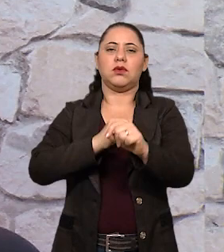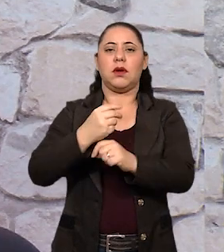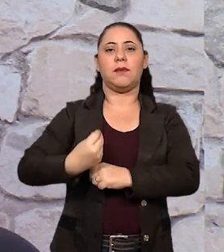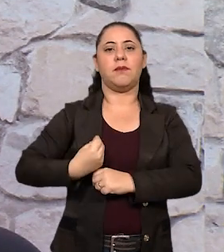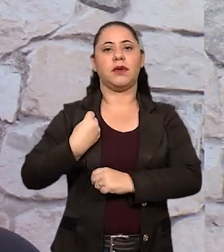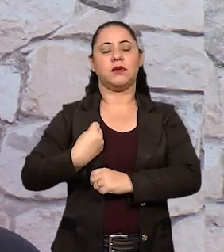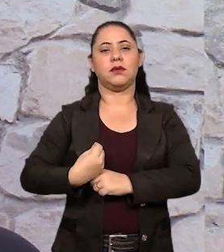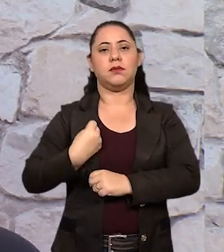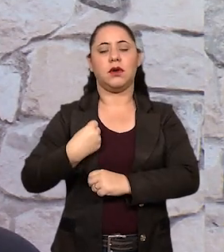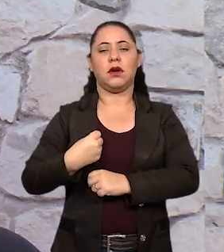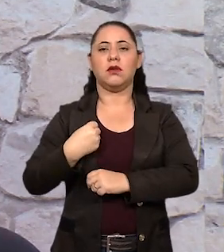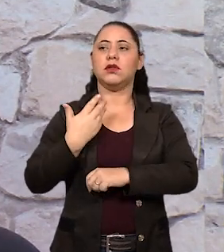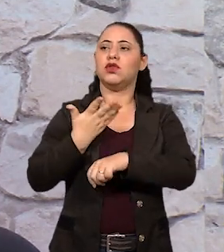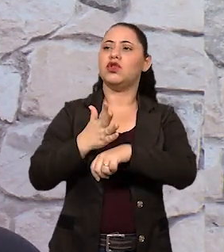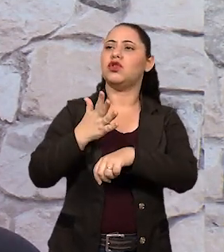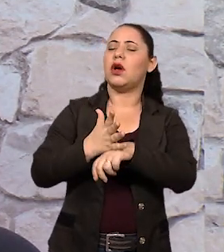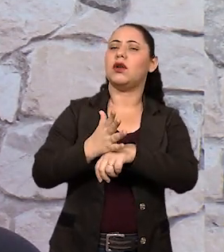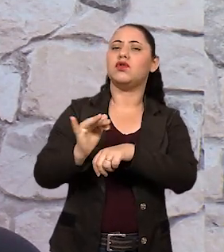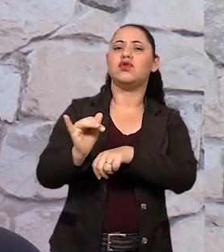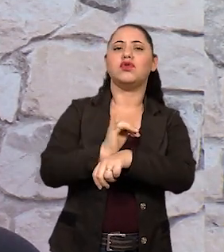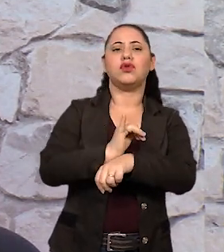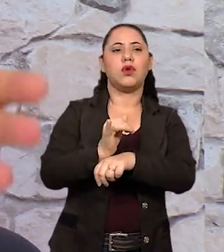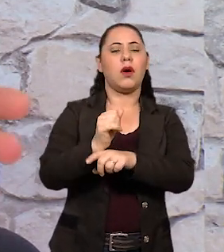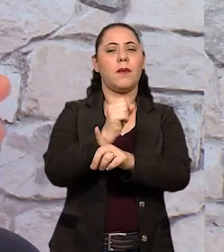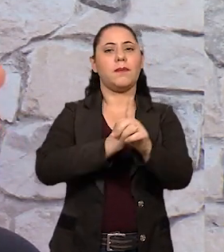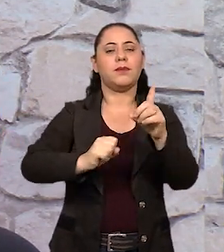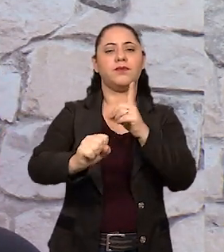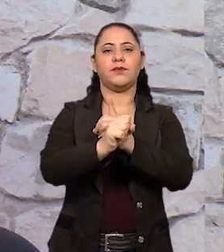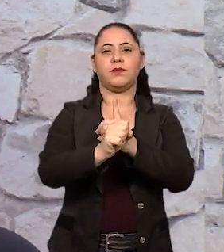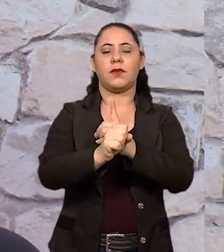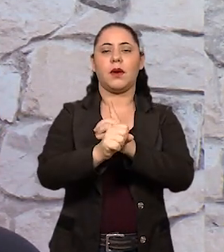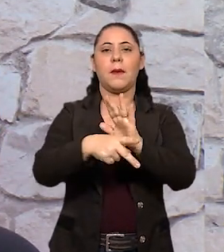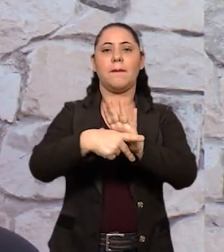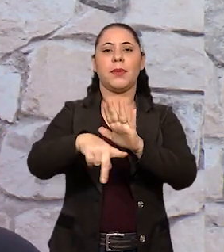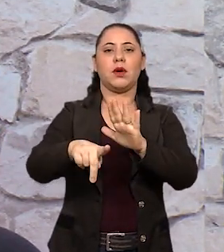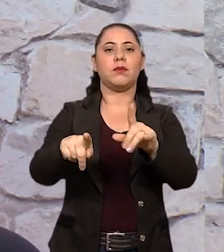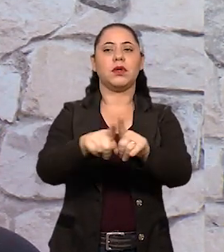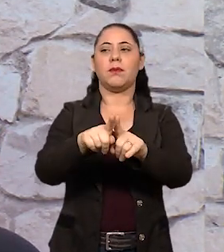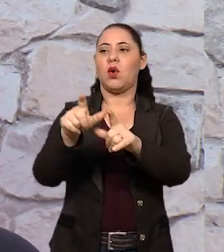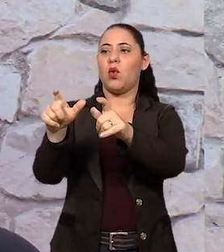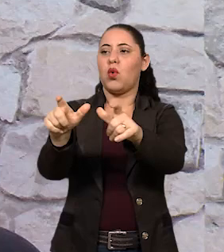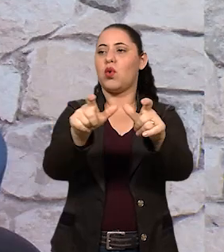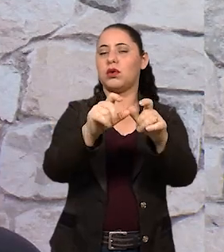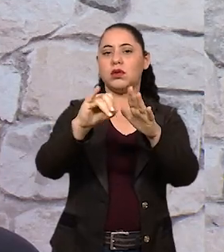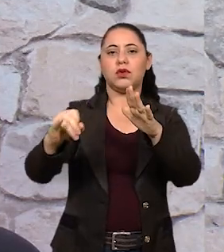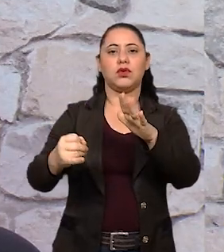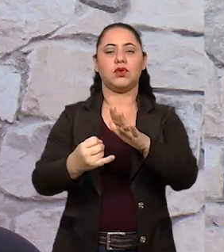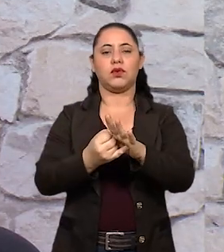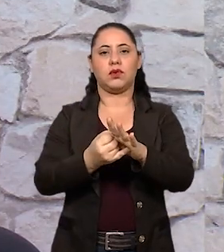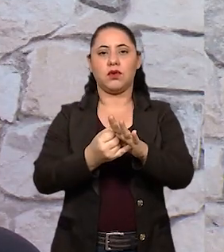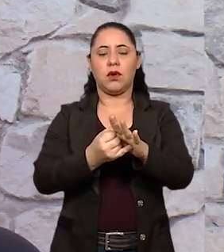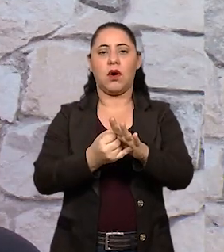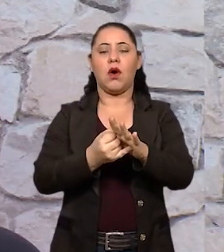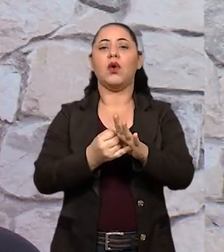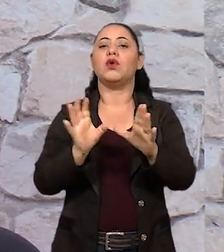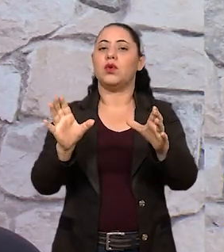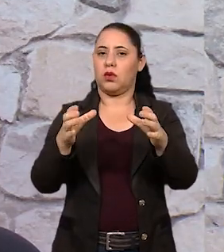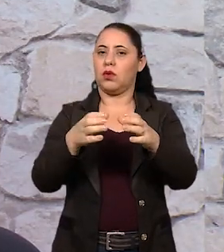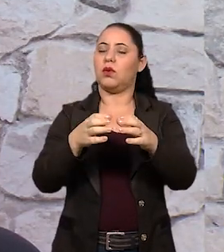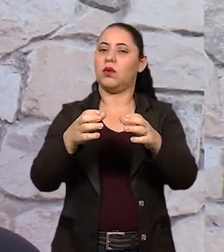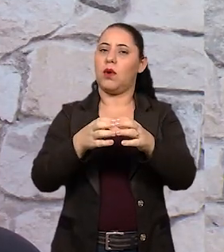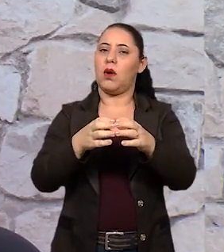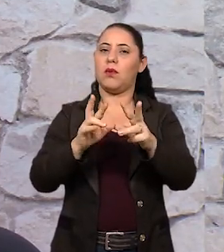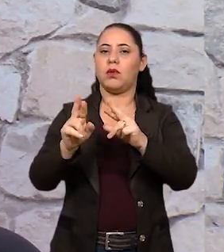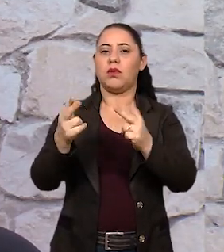de participação de atividades sociais em várias outras instituições com as quais a Ordem